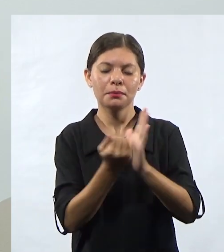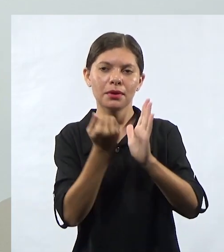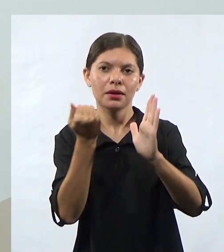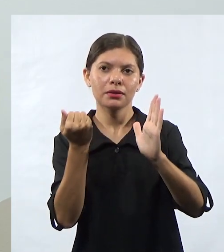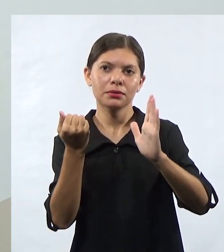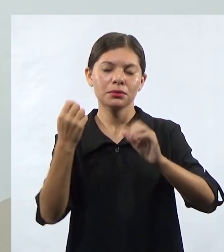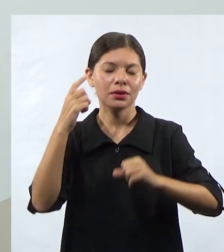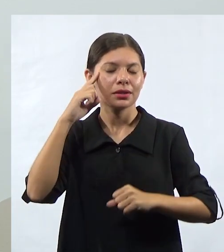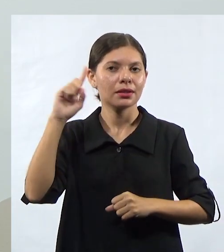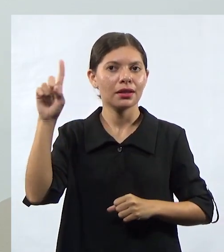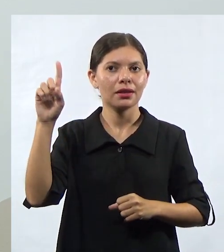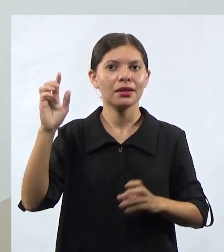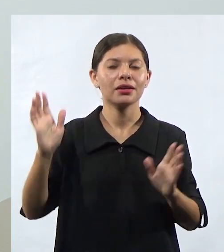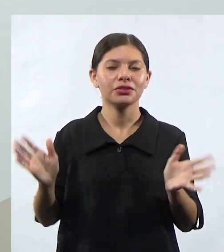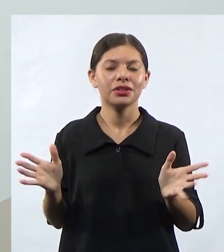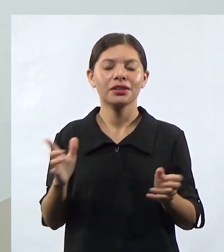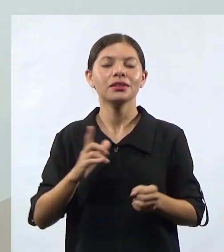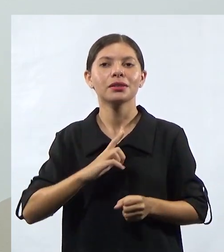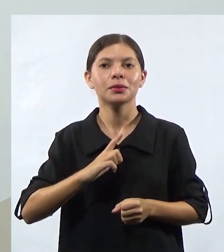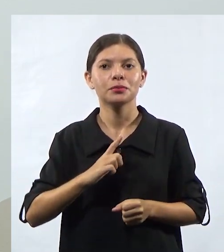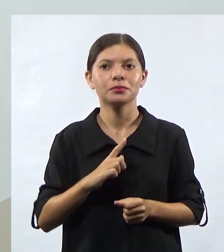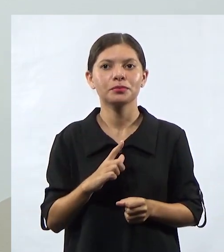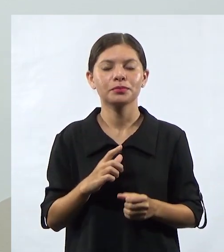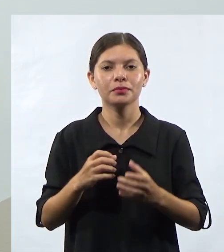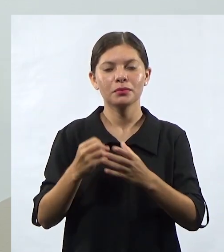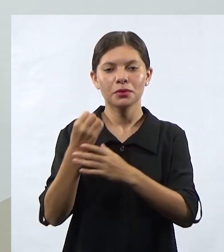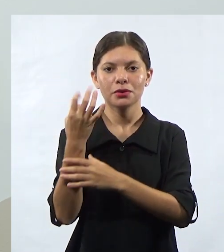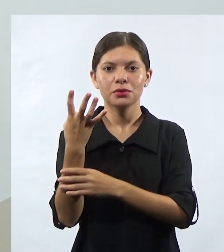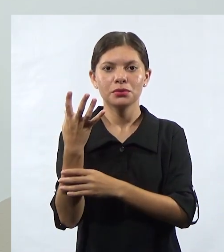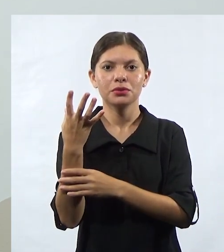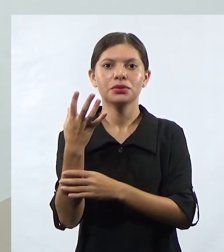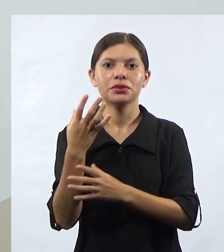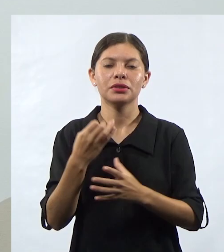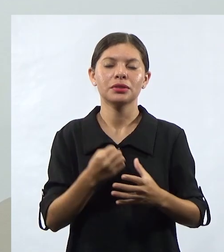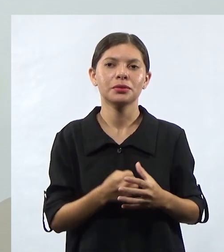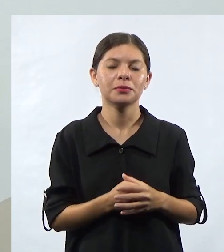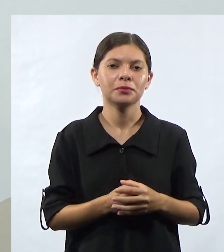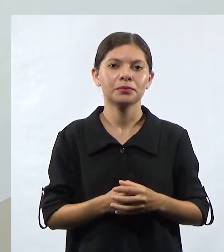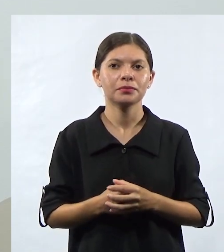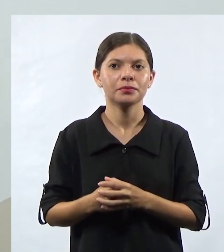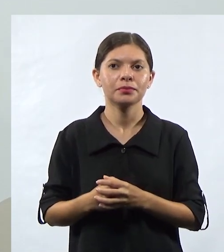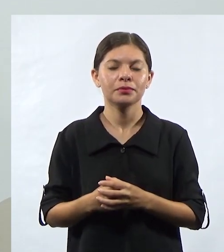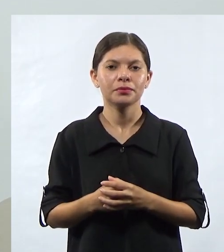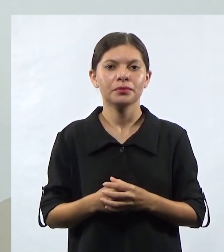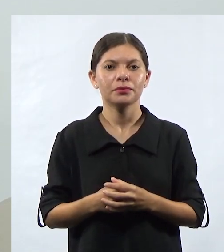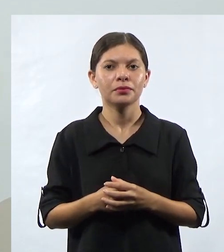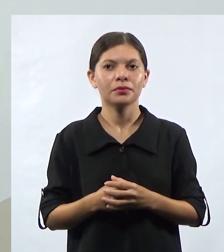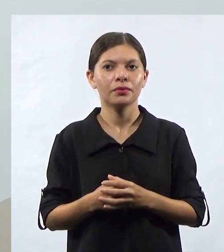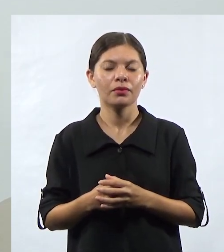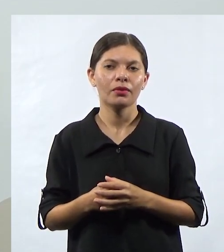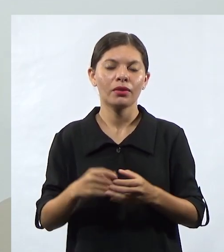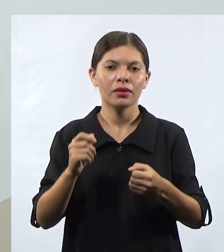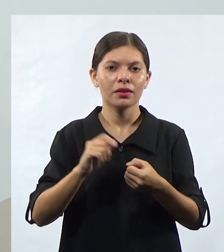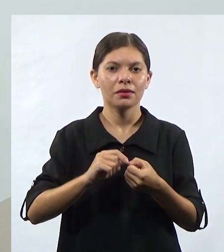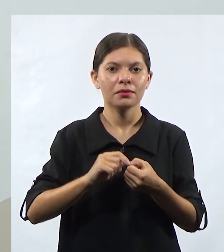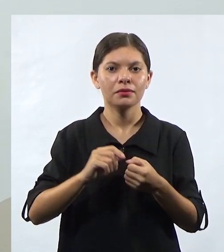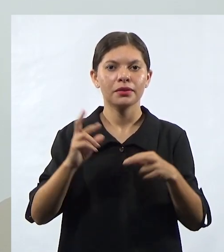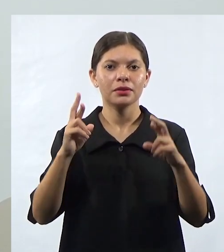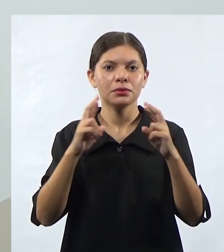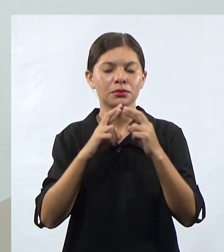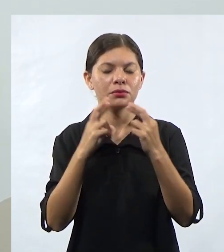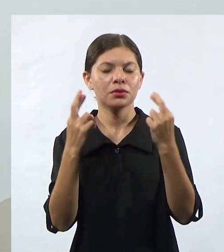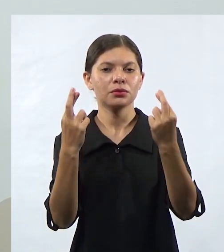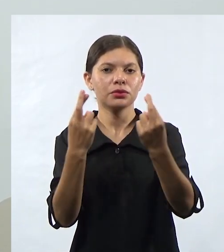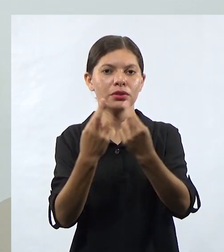das categorias. Mas podem surgir ao momento que vão sendo realizados os encontros. Aí